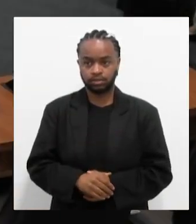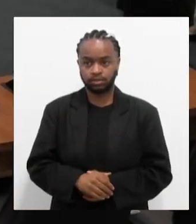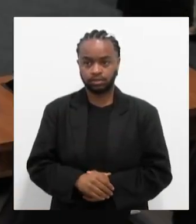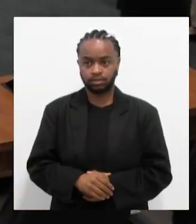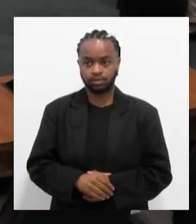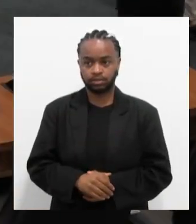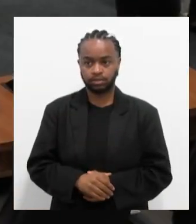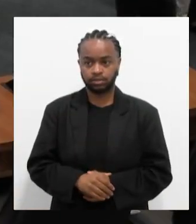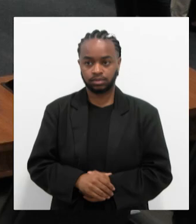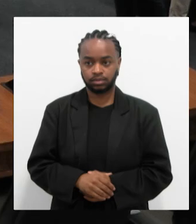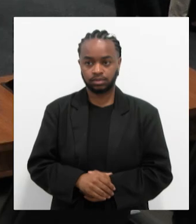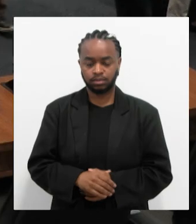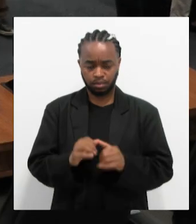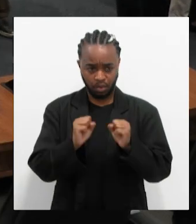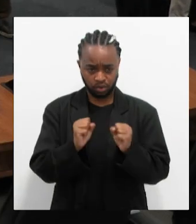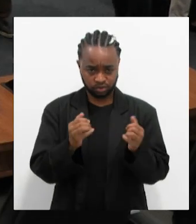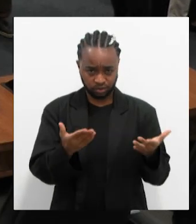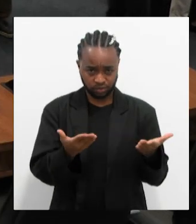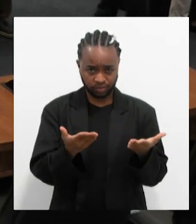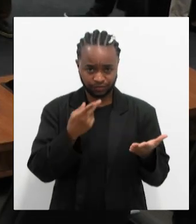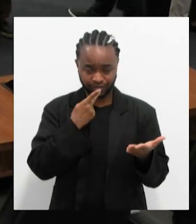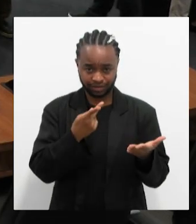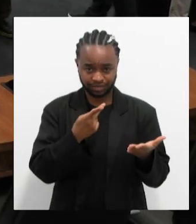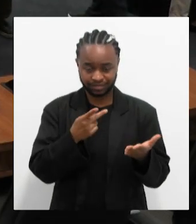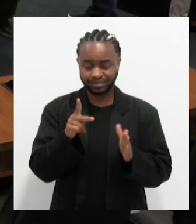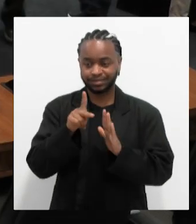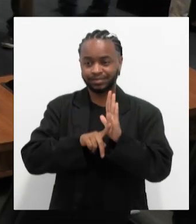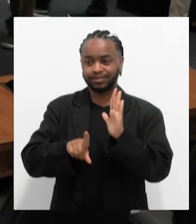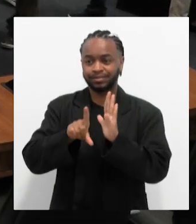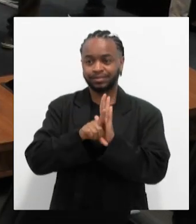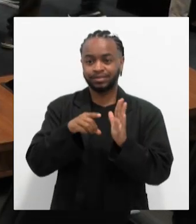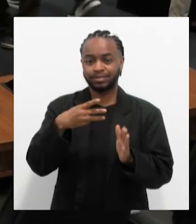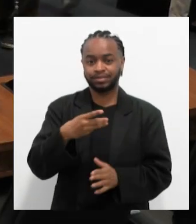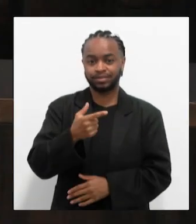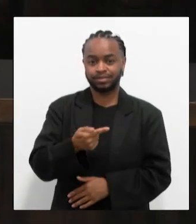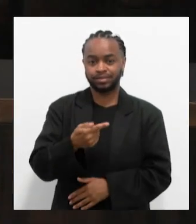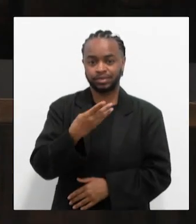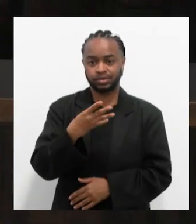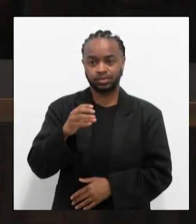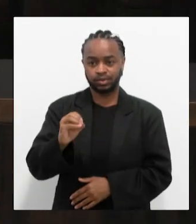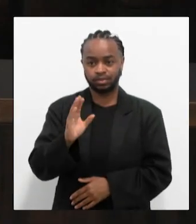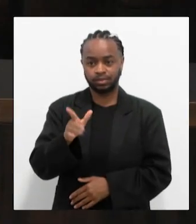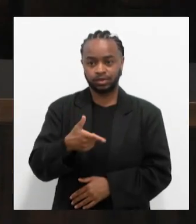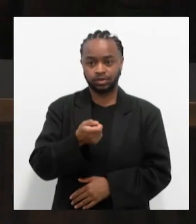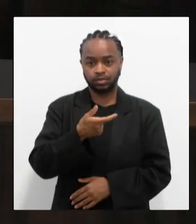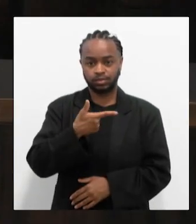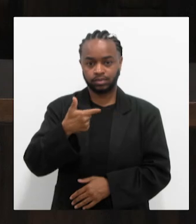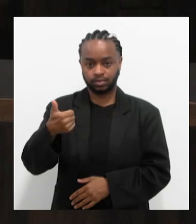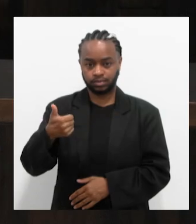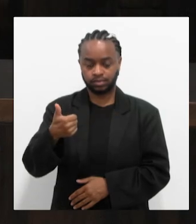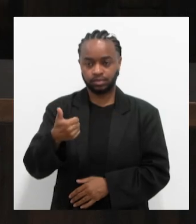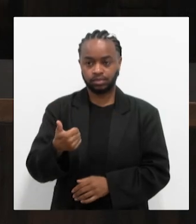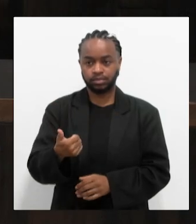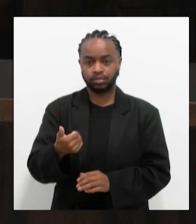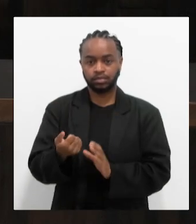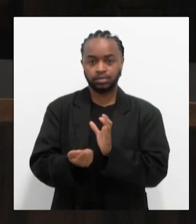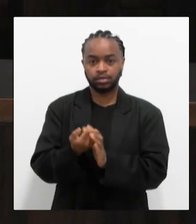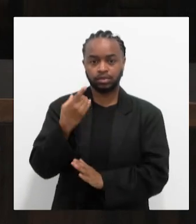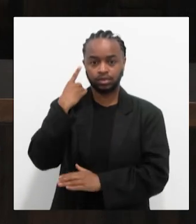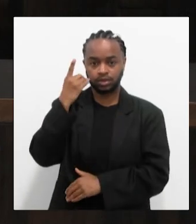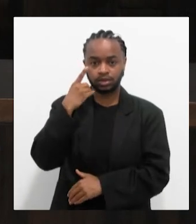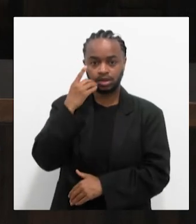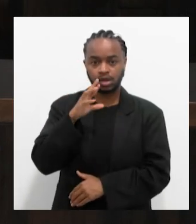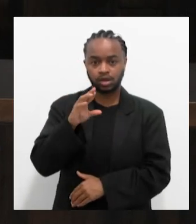Posso agora? Agora vai, né? Projeto de lei número 3740 de 2021, de autoria dos